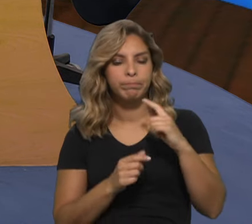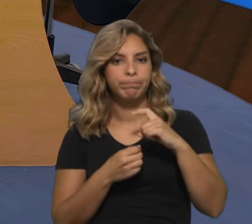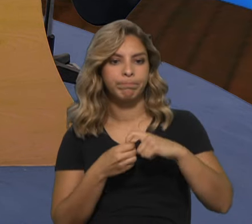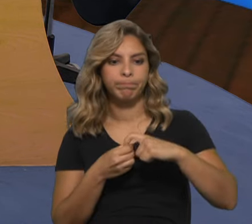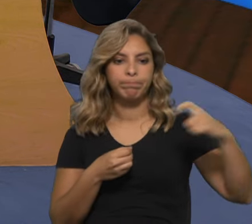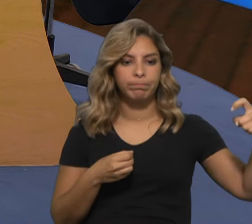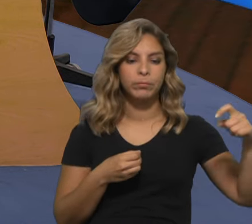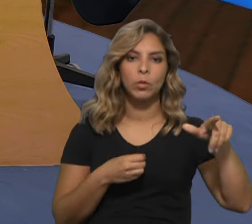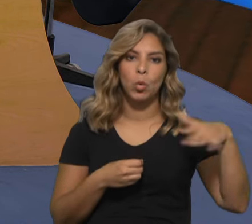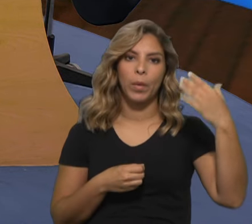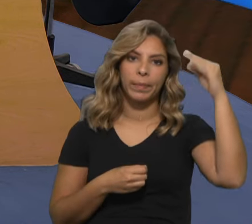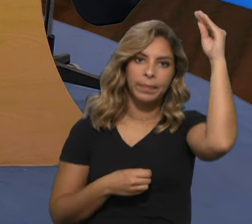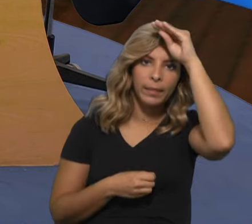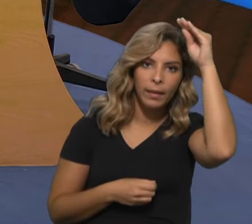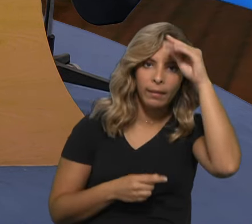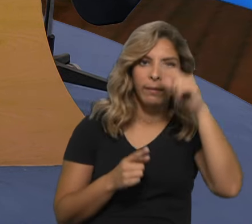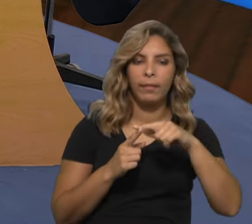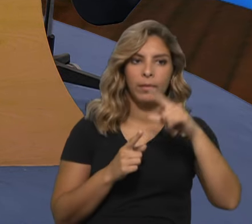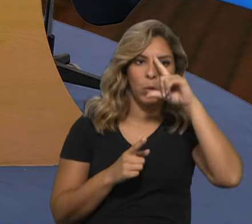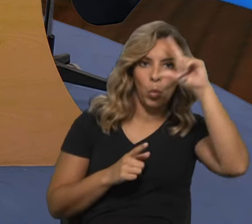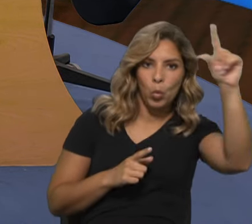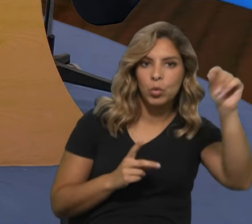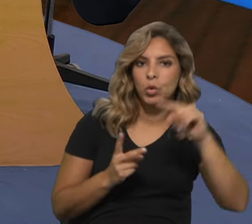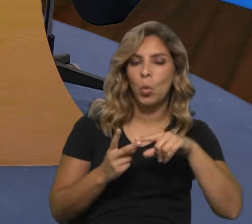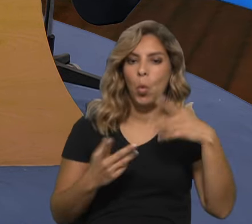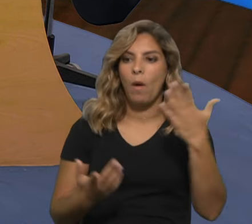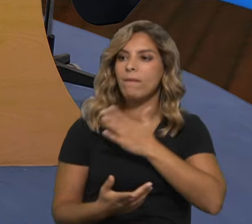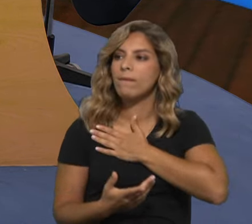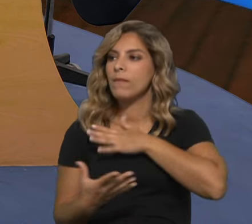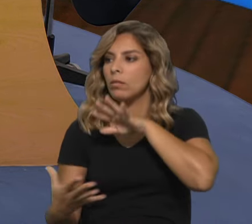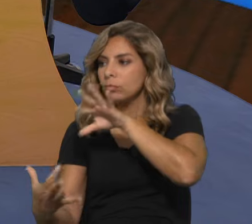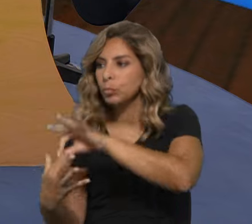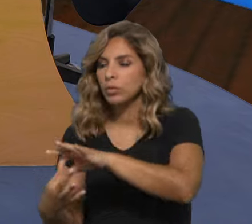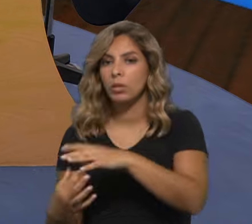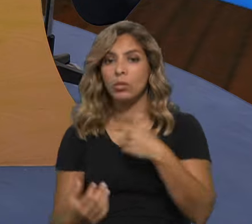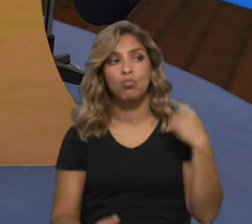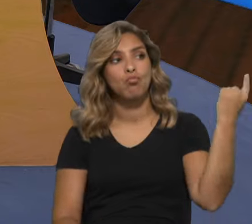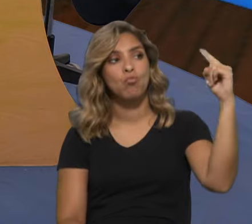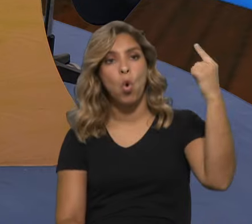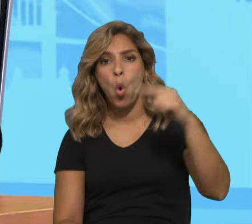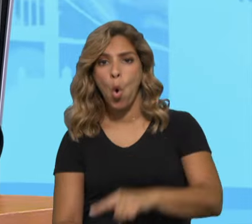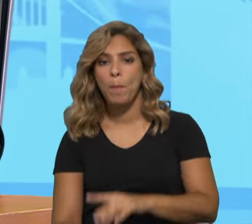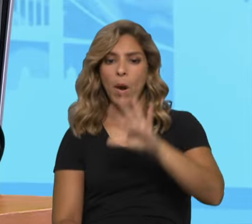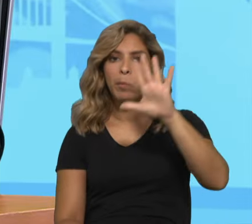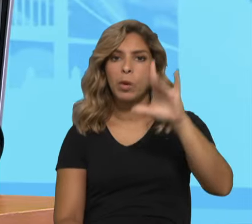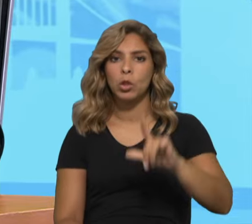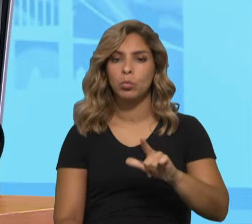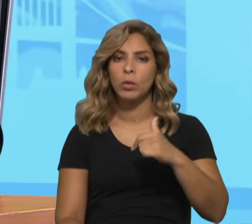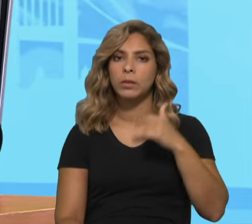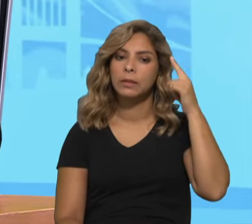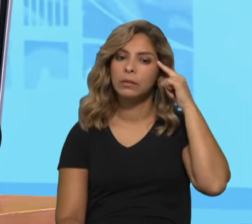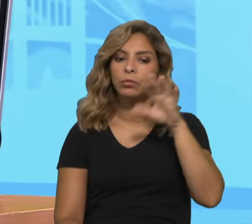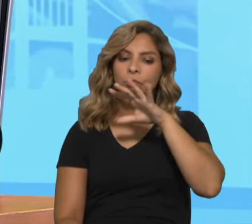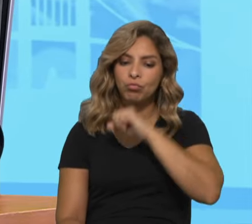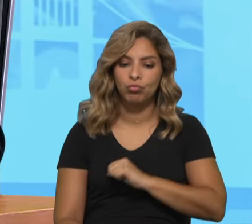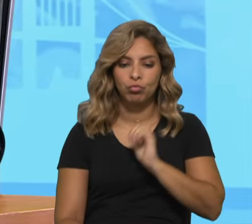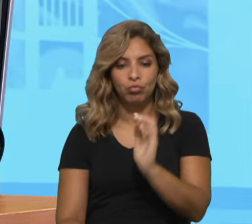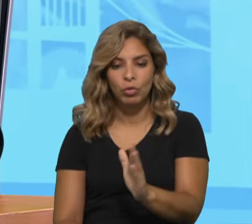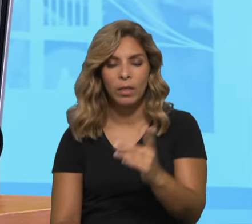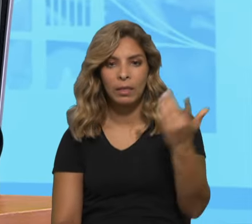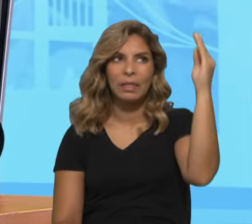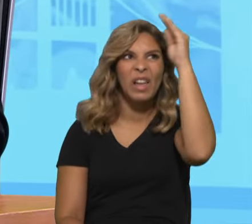terra, onde tinham as suas raízes de fé, chegaram a Lisboa e já vão, se calhar, na segunda geração, a sua terra já